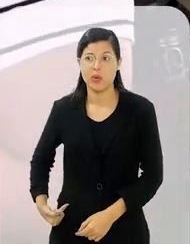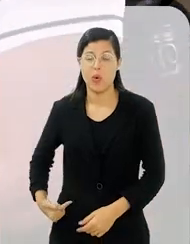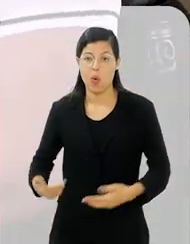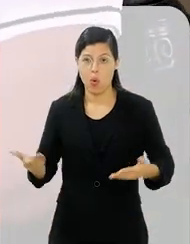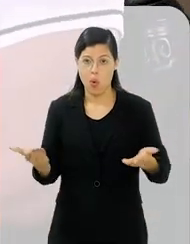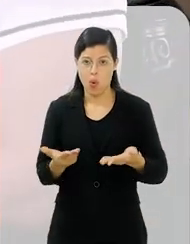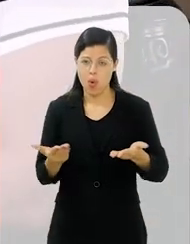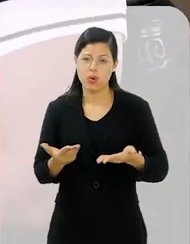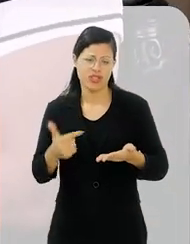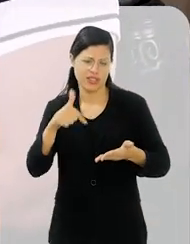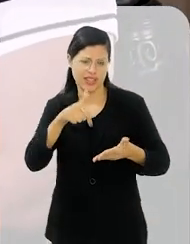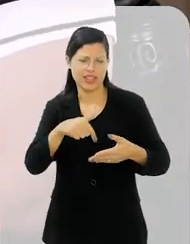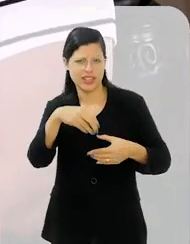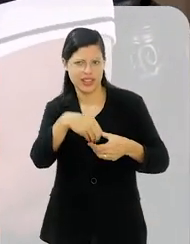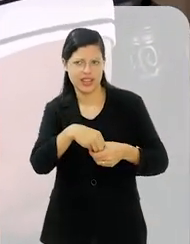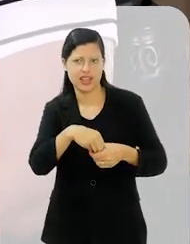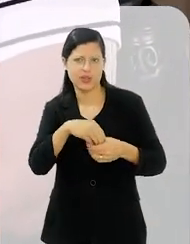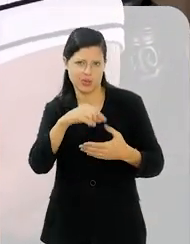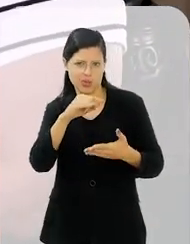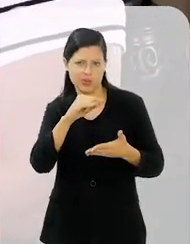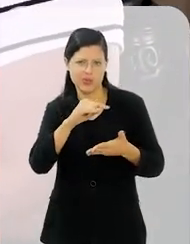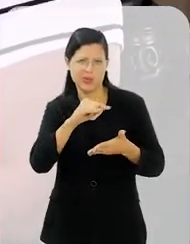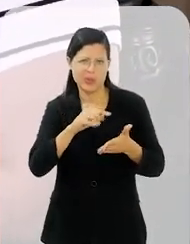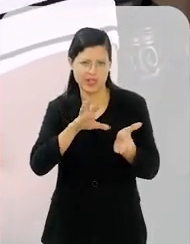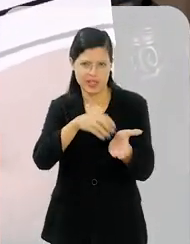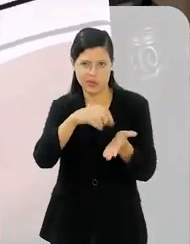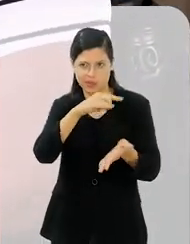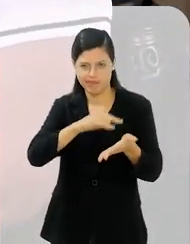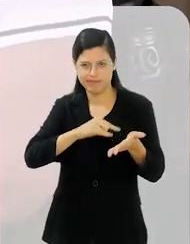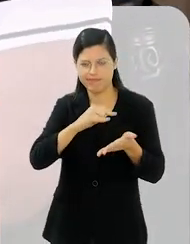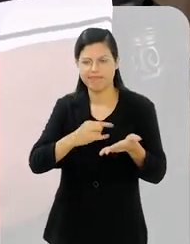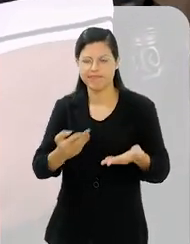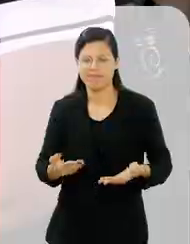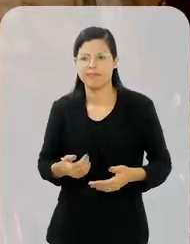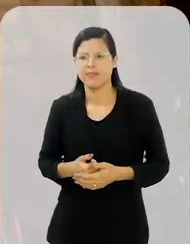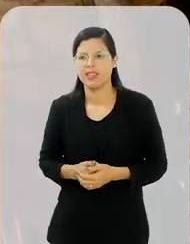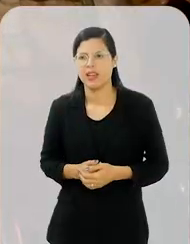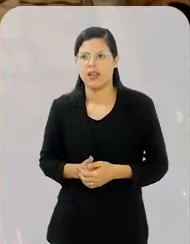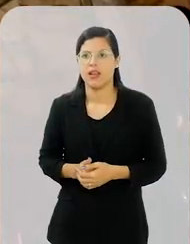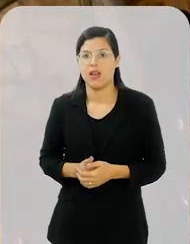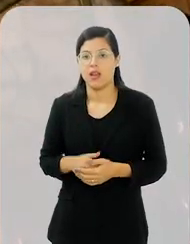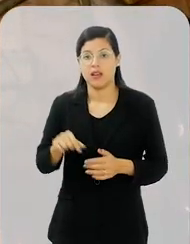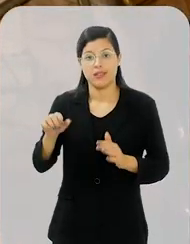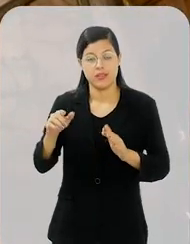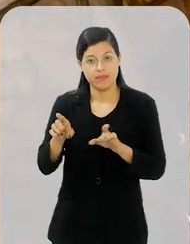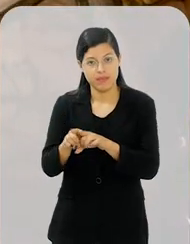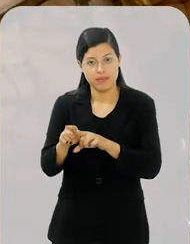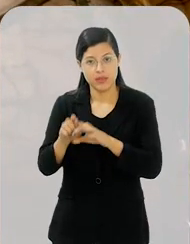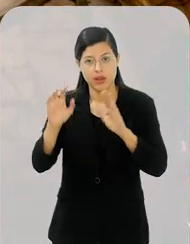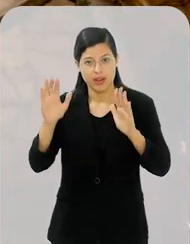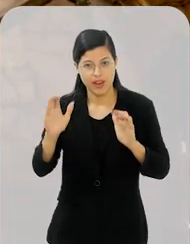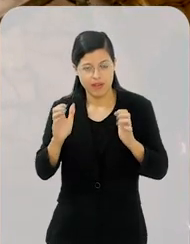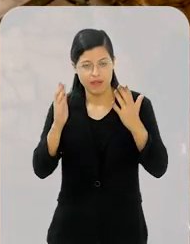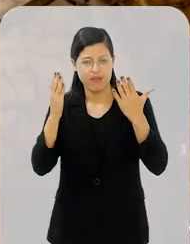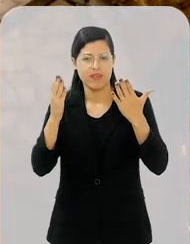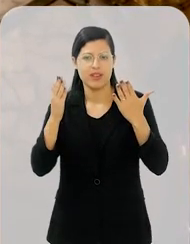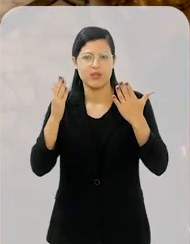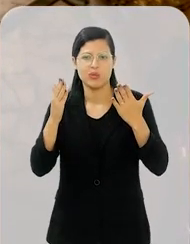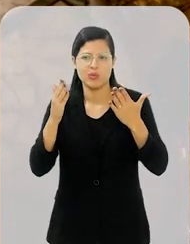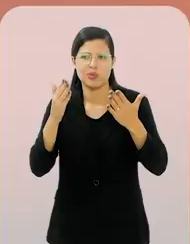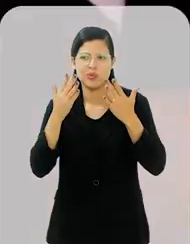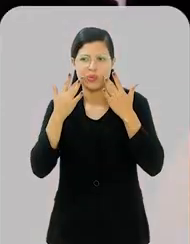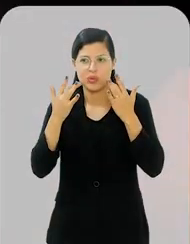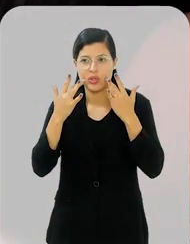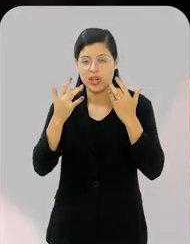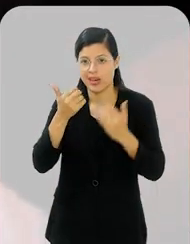hoje em dia faz parte do nosso acervo do CEDOC. Ele está musealizado agora. Como parte das comemorações do aniversário do